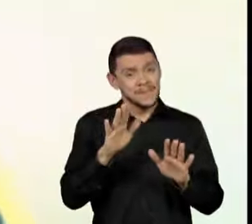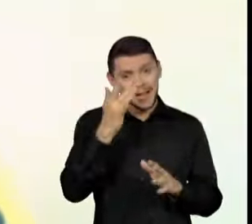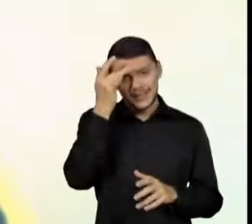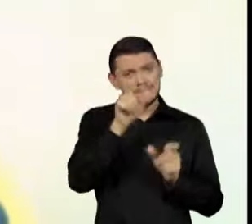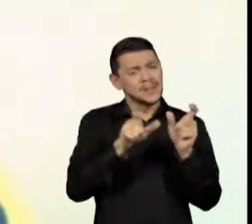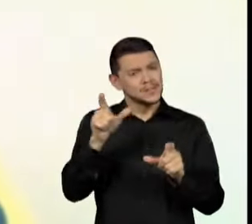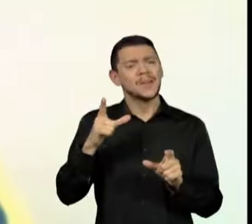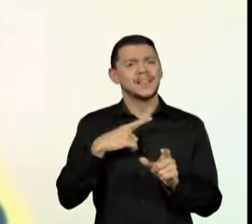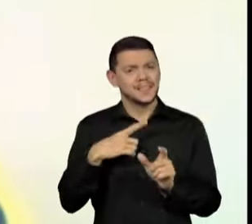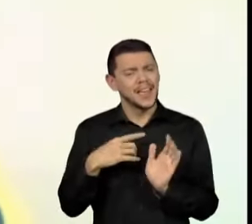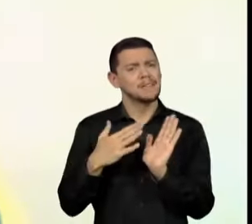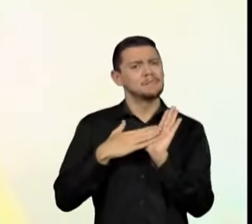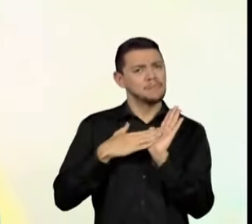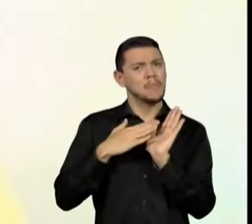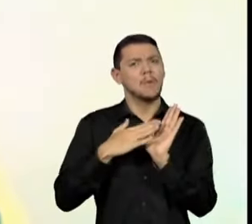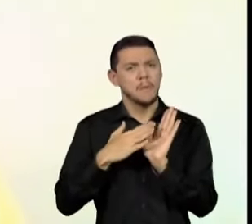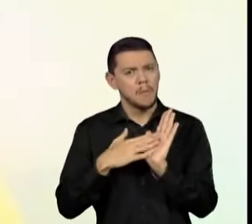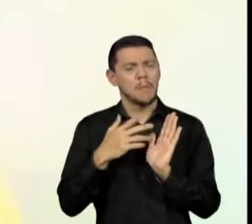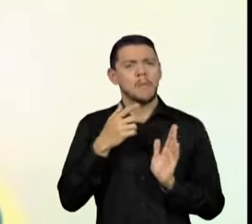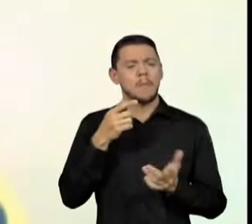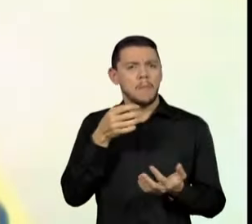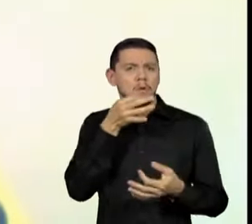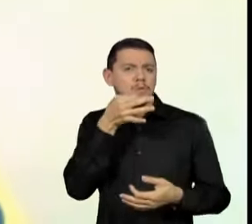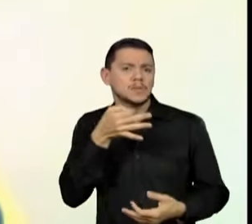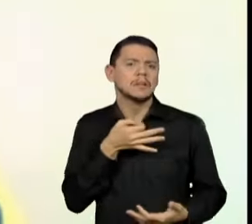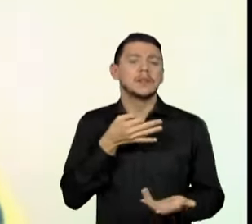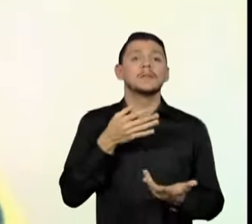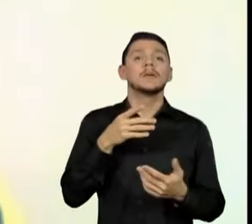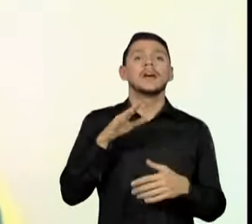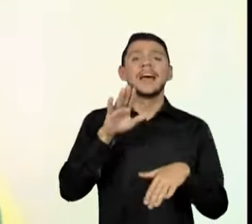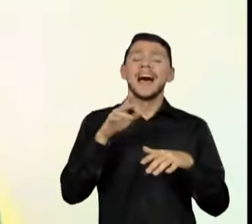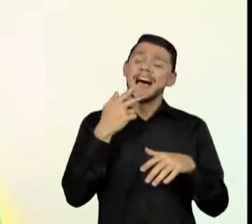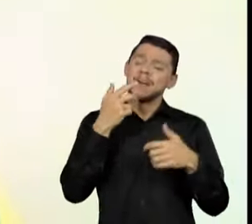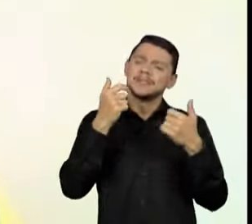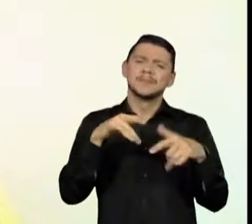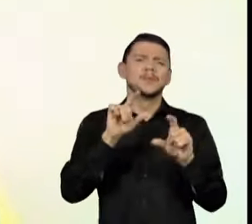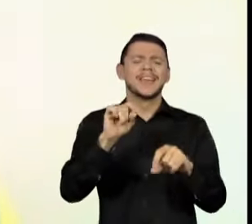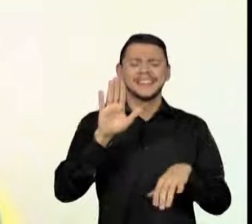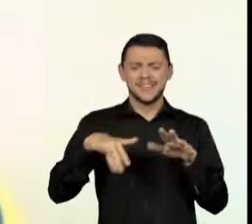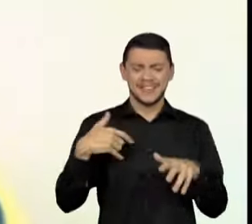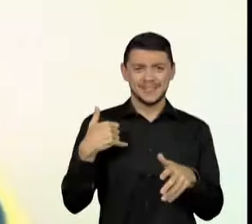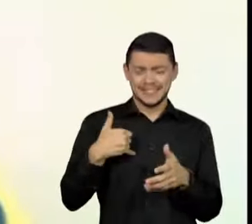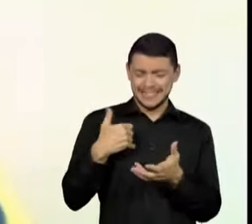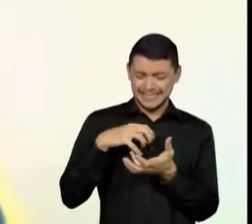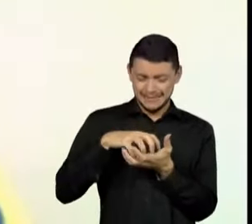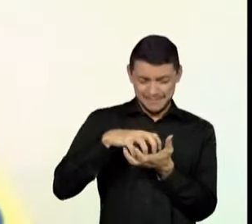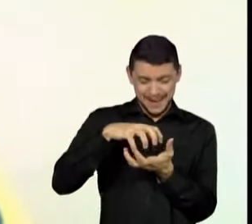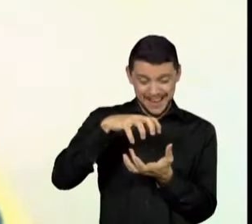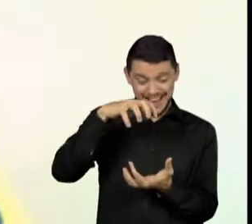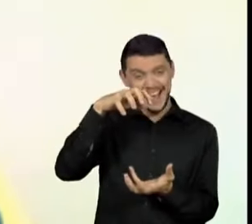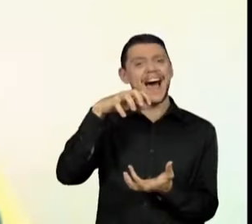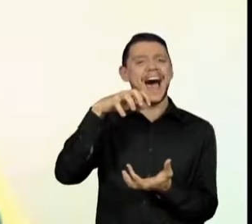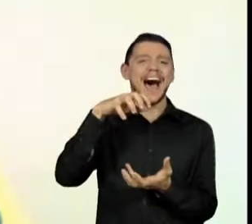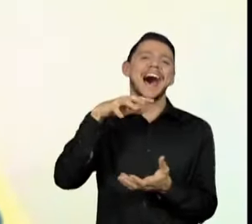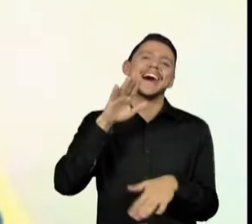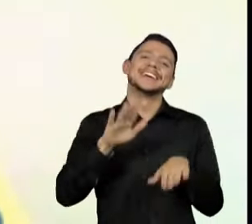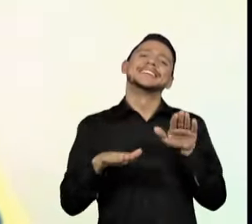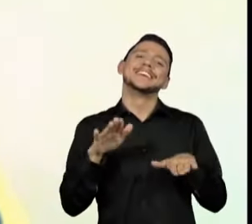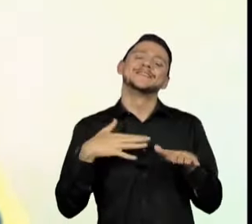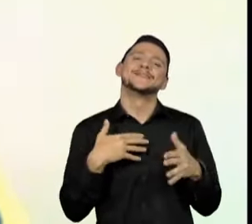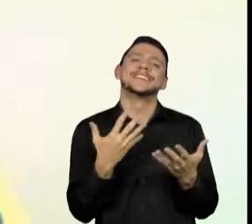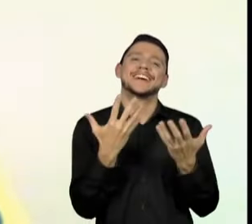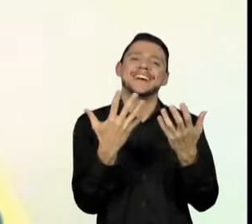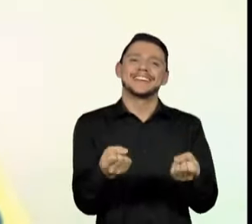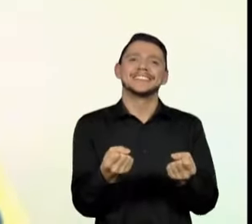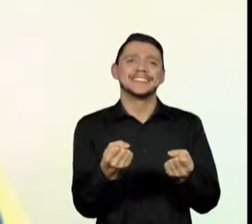têm falado muito. Aí eu falo, talvez quando eu estiver bem velhinha, aí talvez eu escreva uma